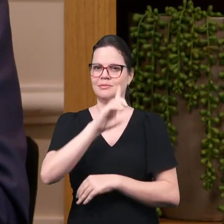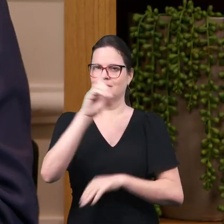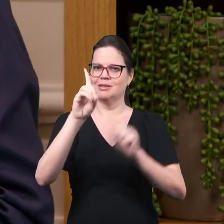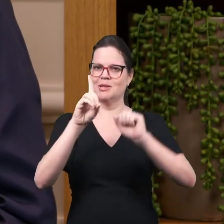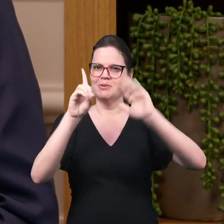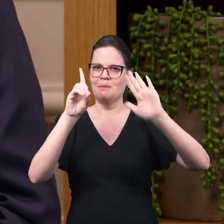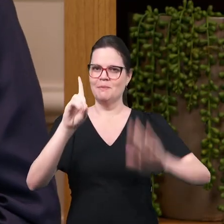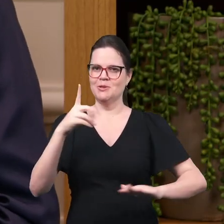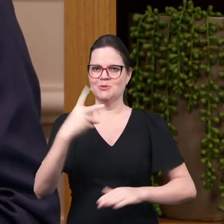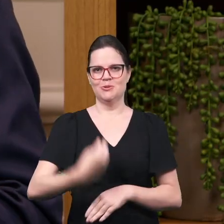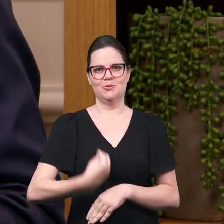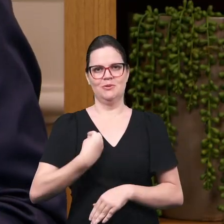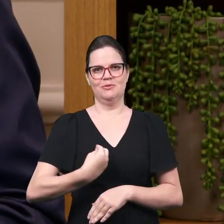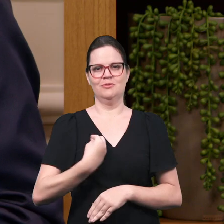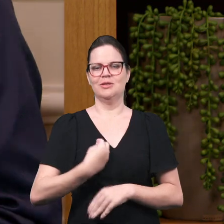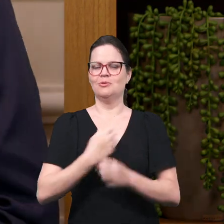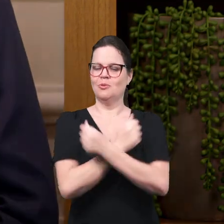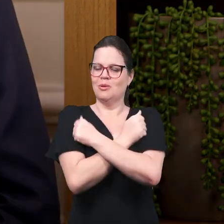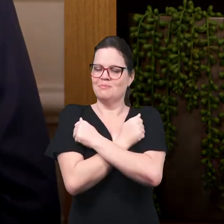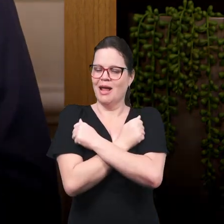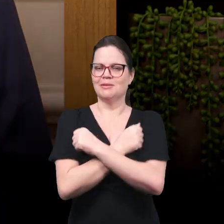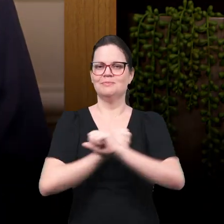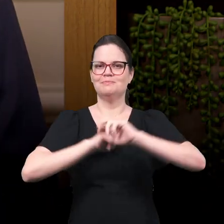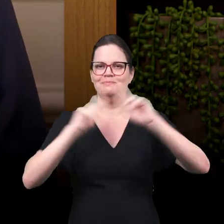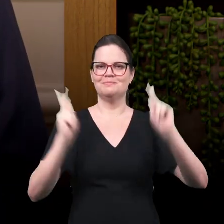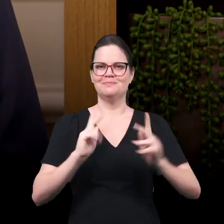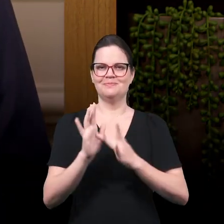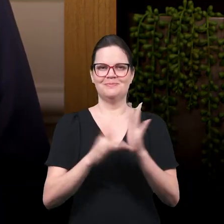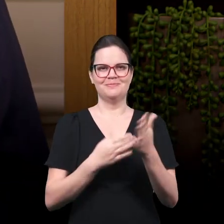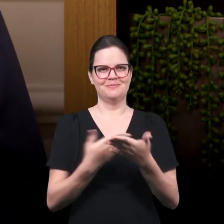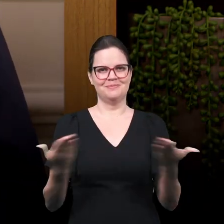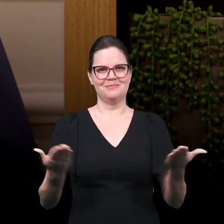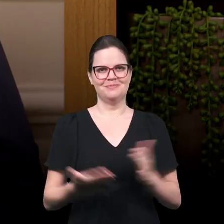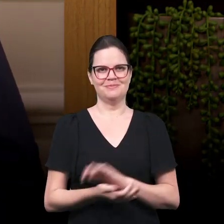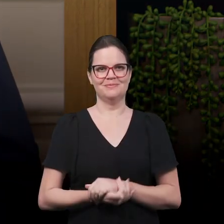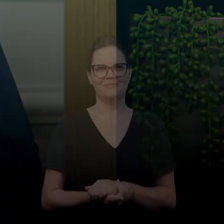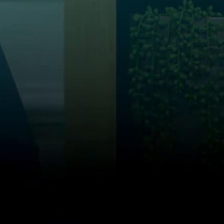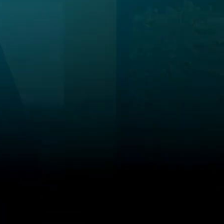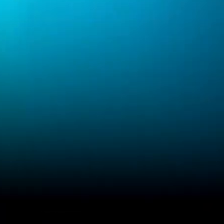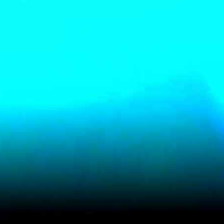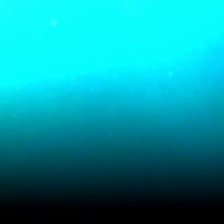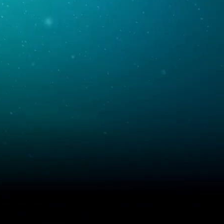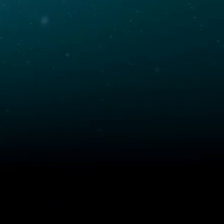com Deus, que Deus abençoe, forte abraço, a paz do Senhor Jesus.